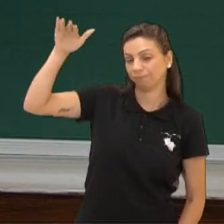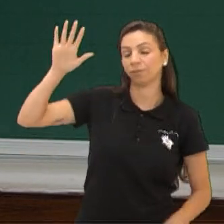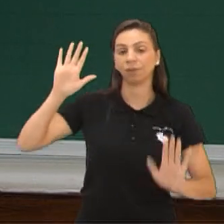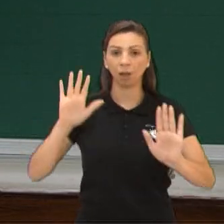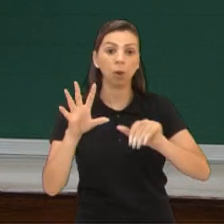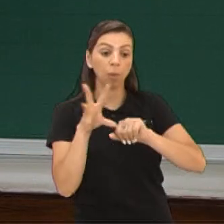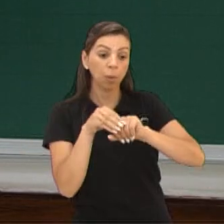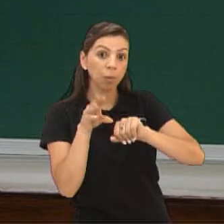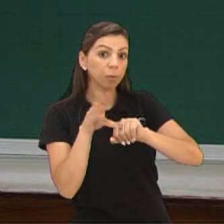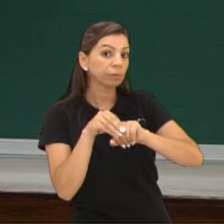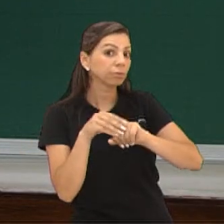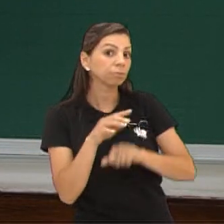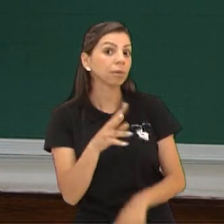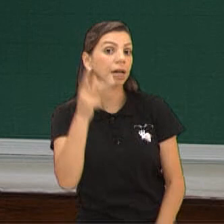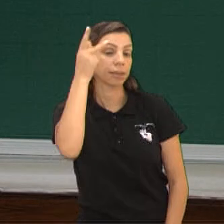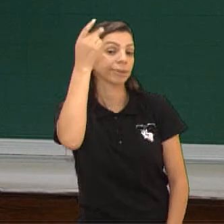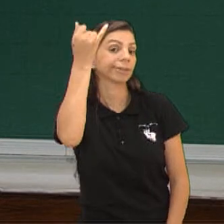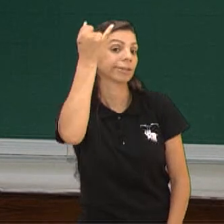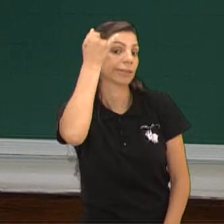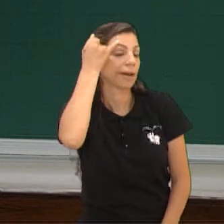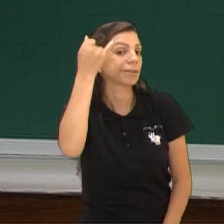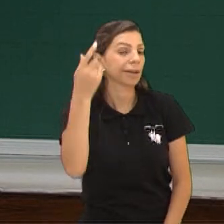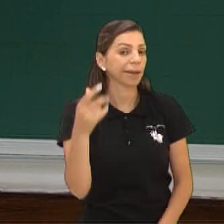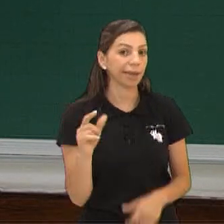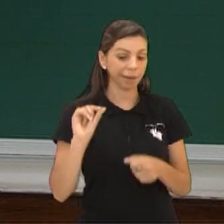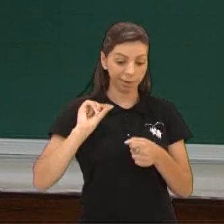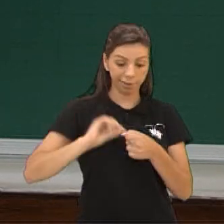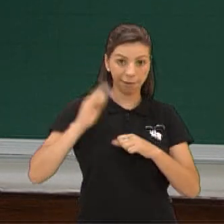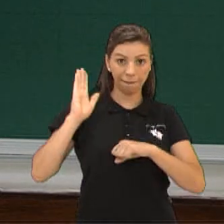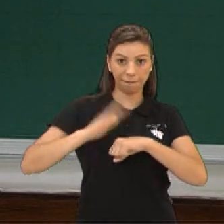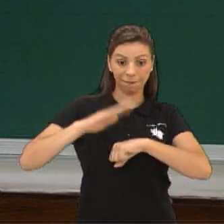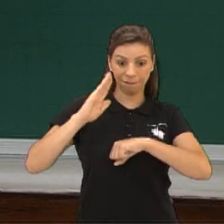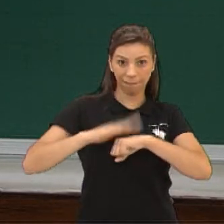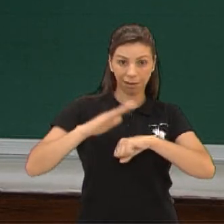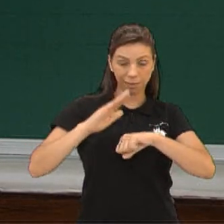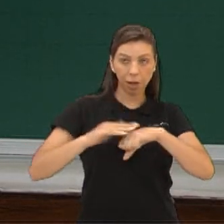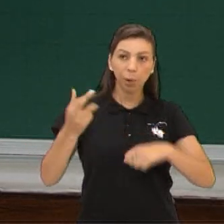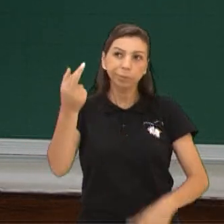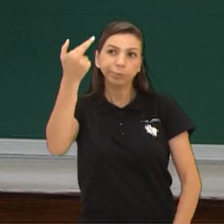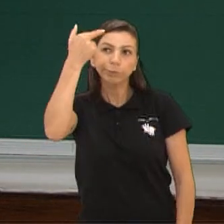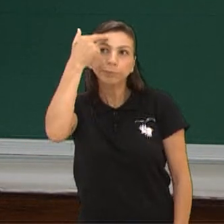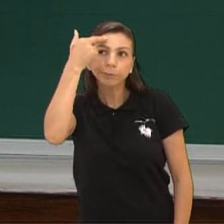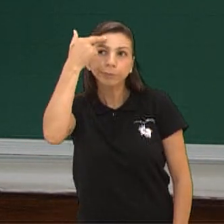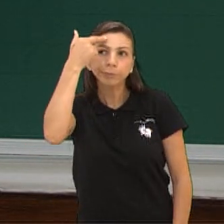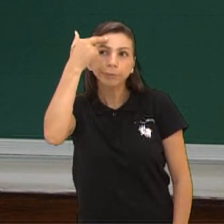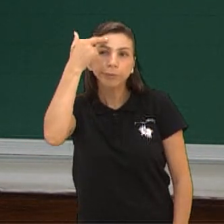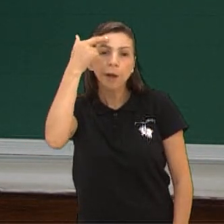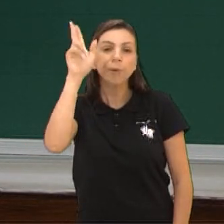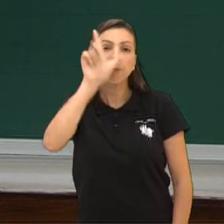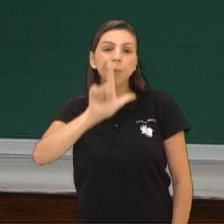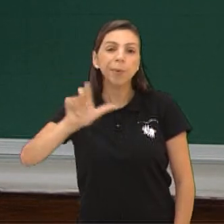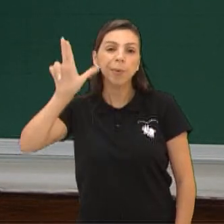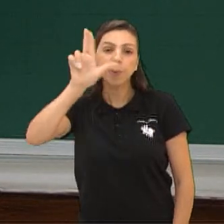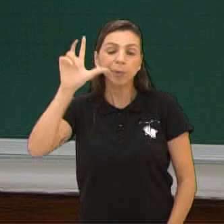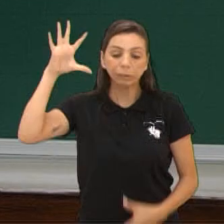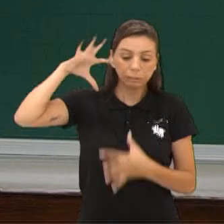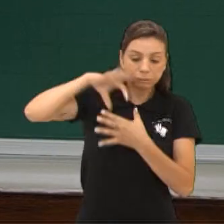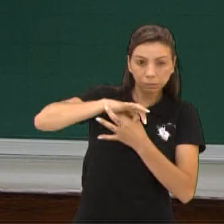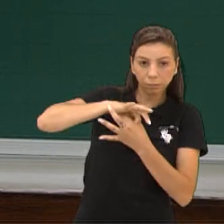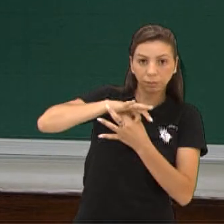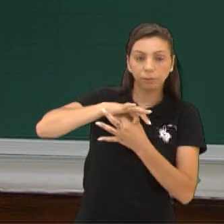e do conhecimento para Kant, significa eu fazer uso da minha razão por mim mesmo, sem que eu